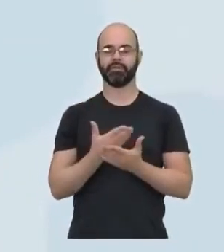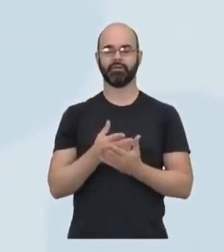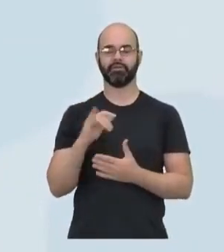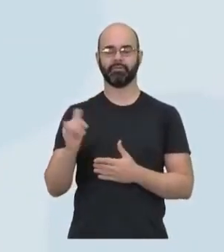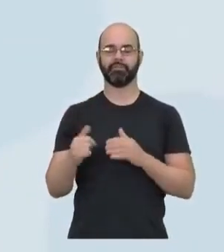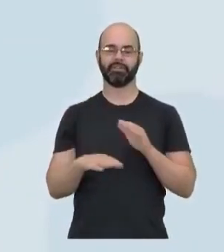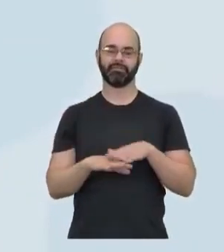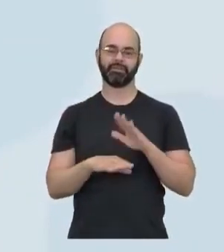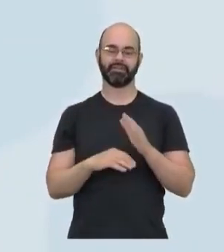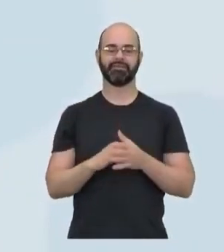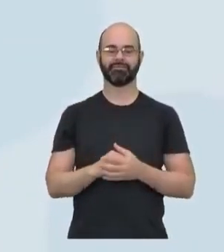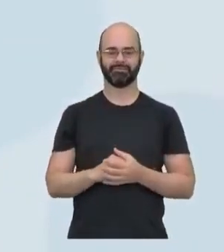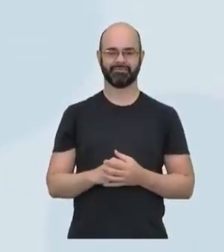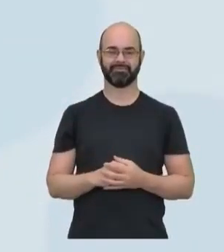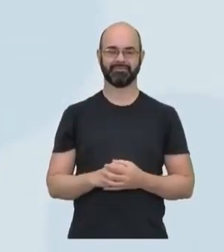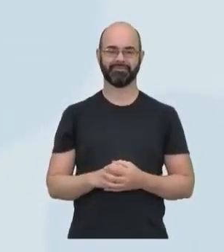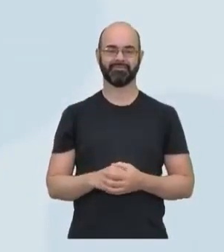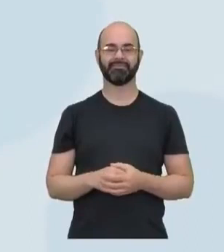hoje